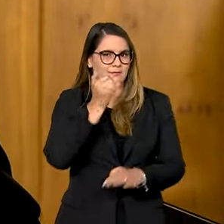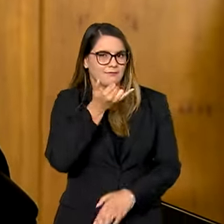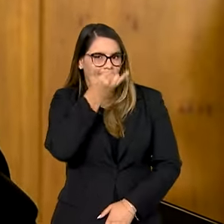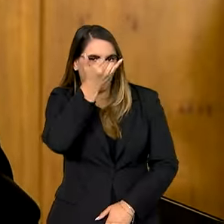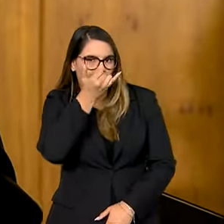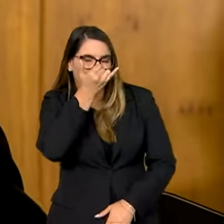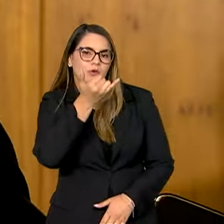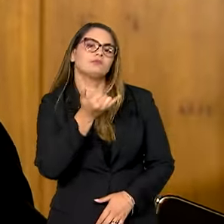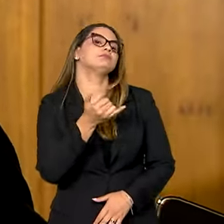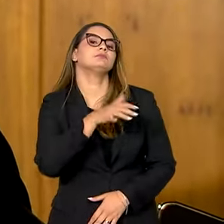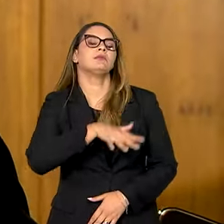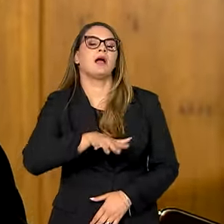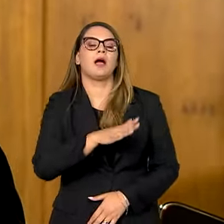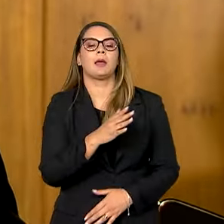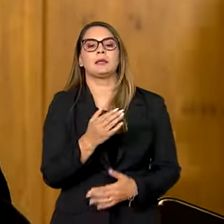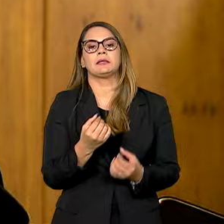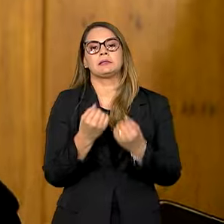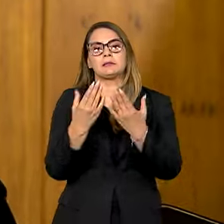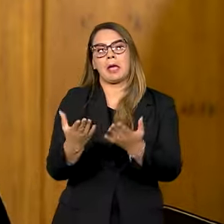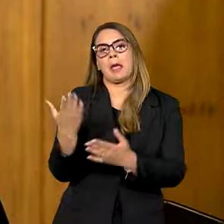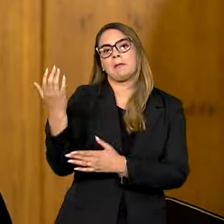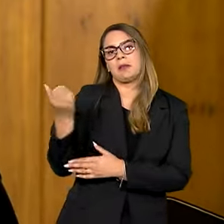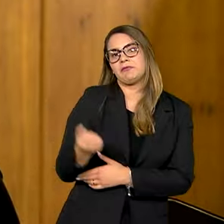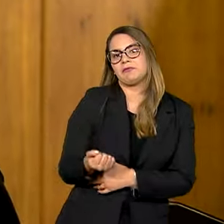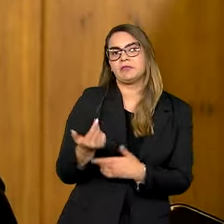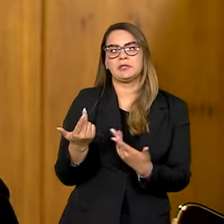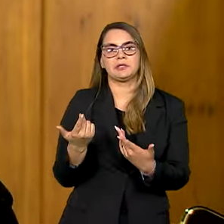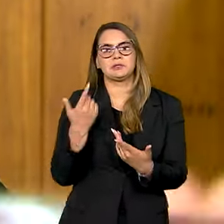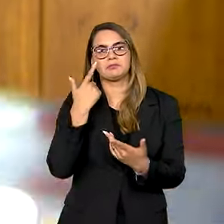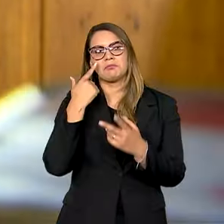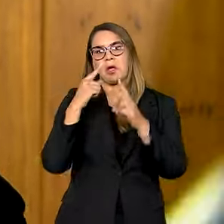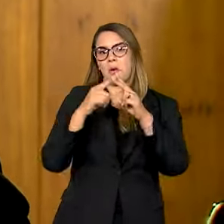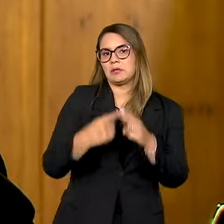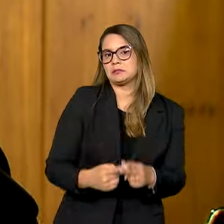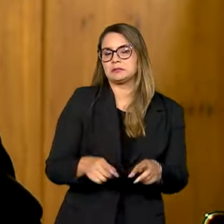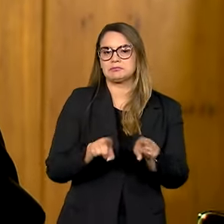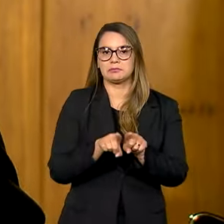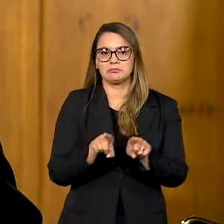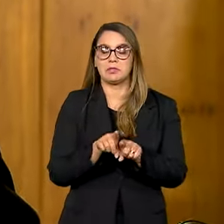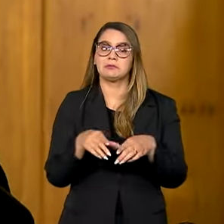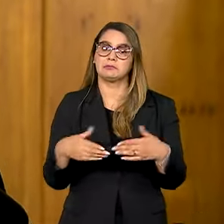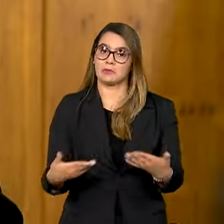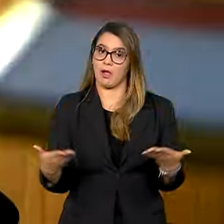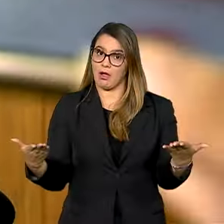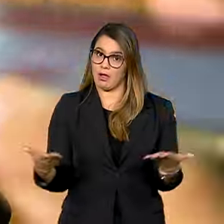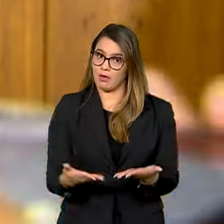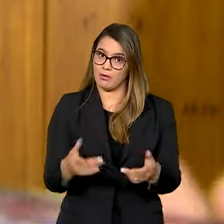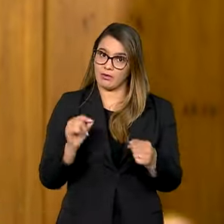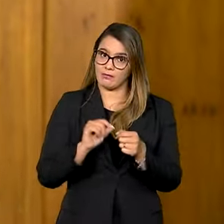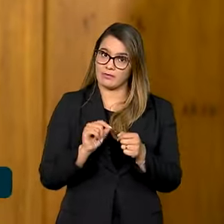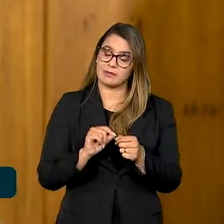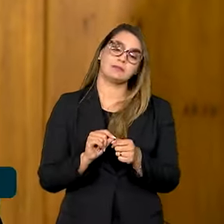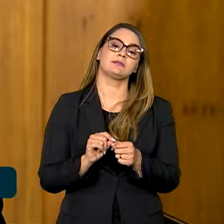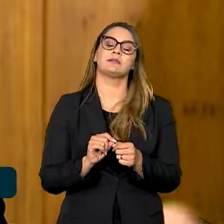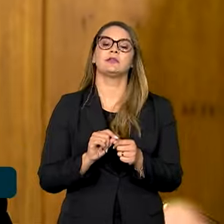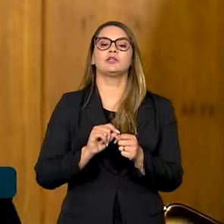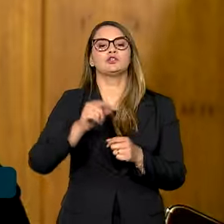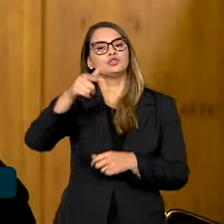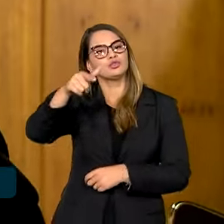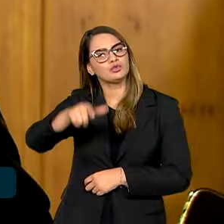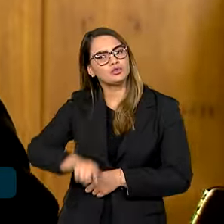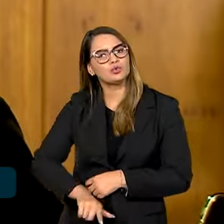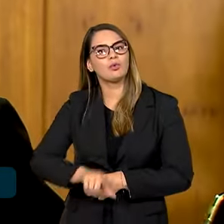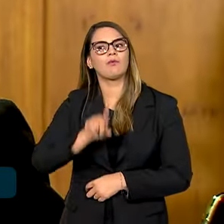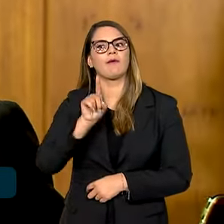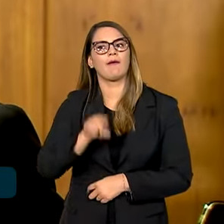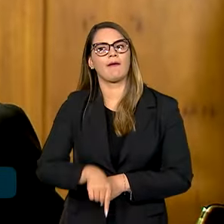fraudes na concessão de benefícios, na revisão também. Então, o que a gente vai fazer agora, mais uma vez,